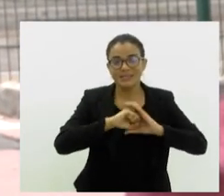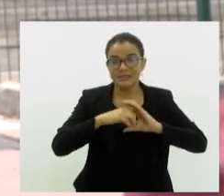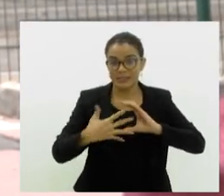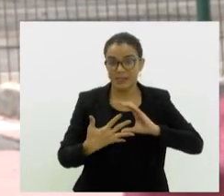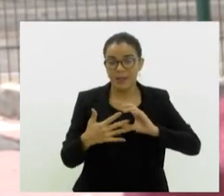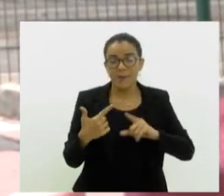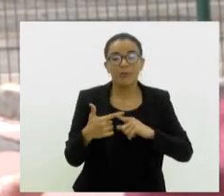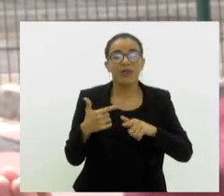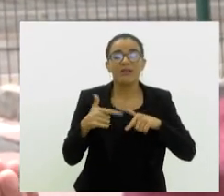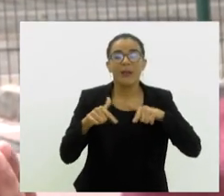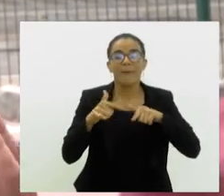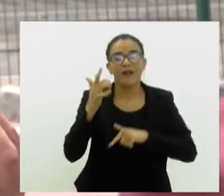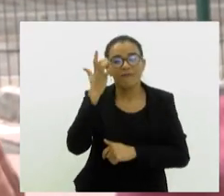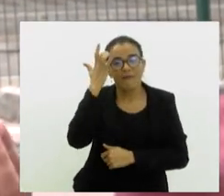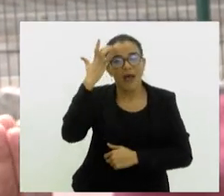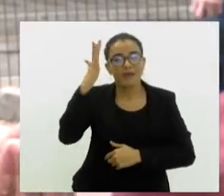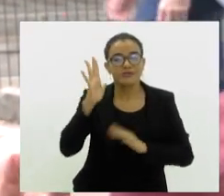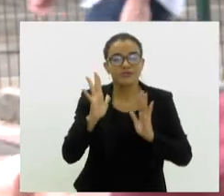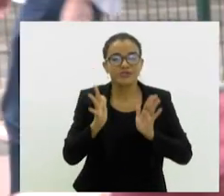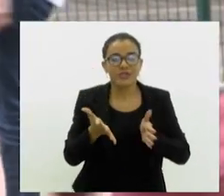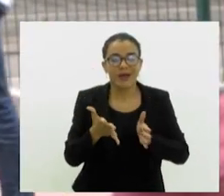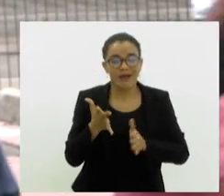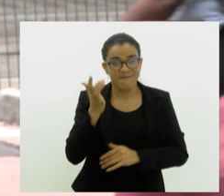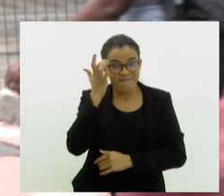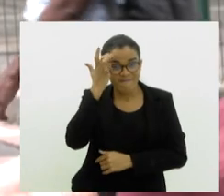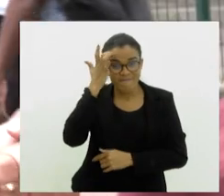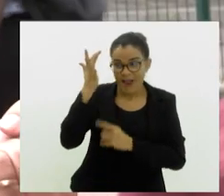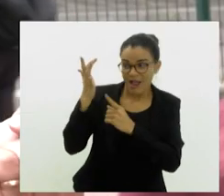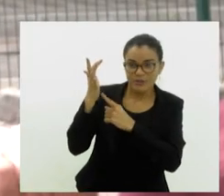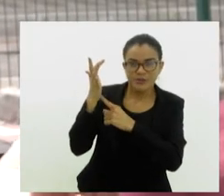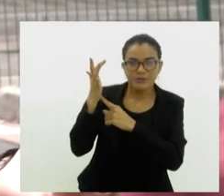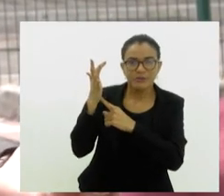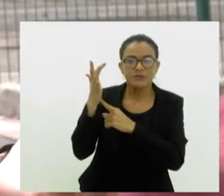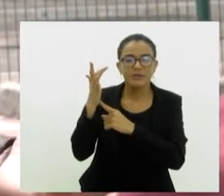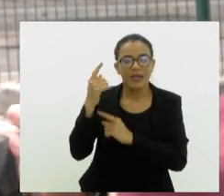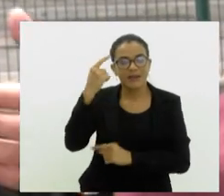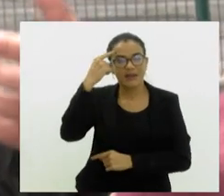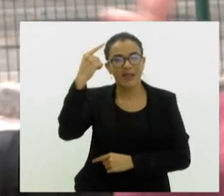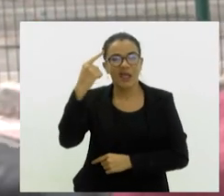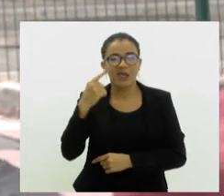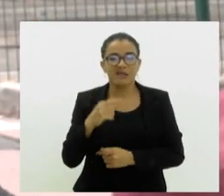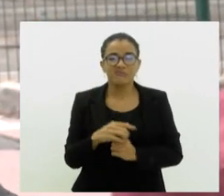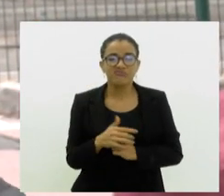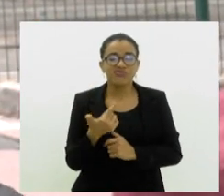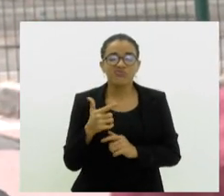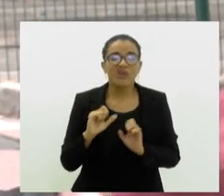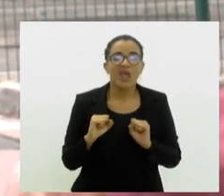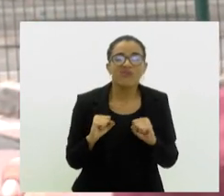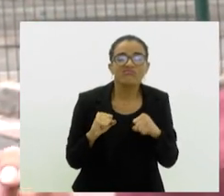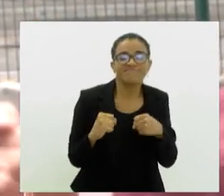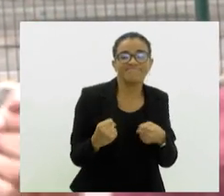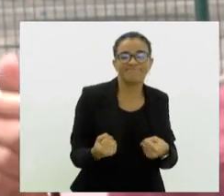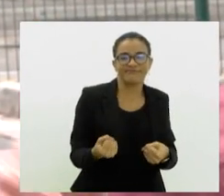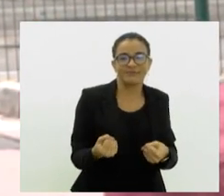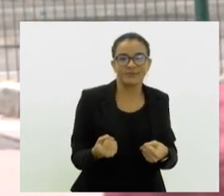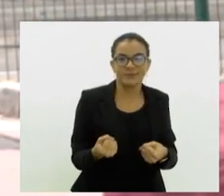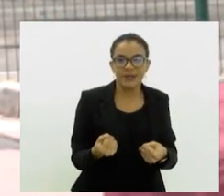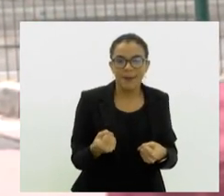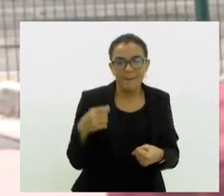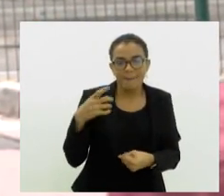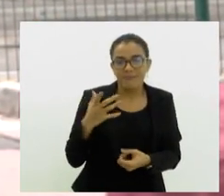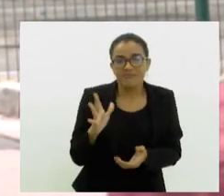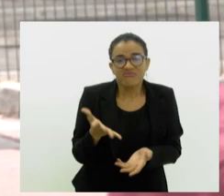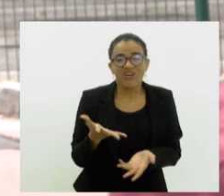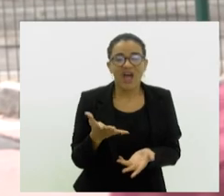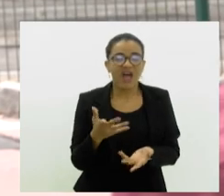muita facilidade. E se ela está fazendo com facilidade, ela tem a ideia assim: poxa vida, se não tem esforço, então, na verdade, eu não estou